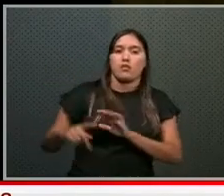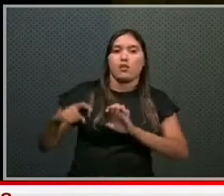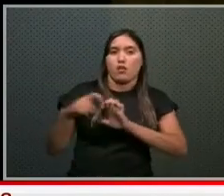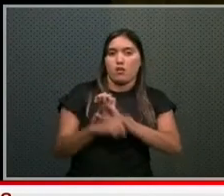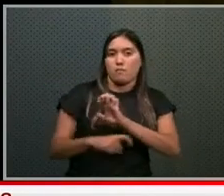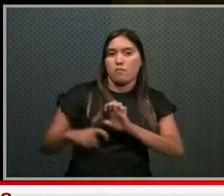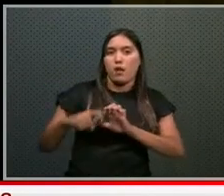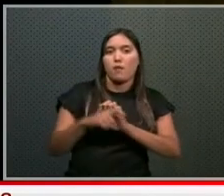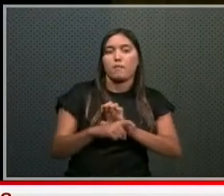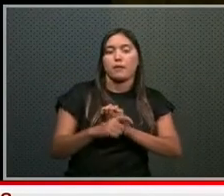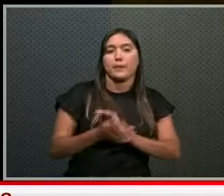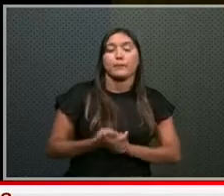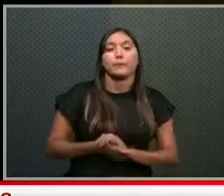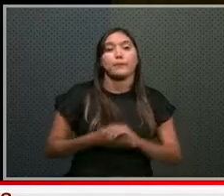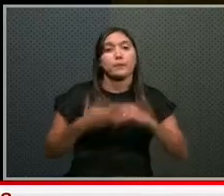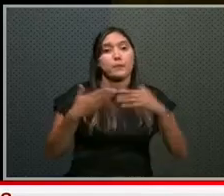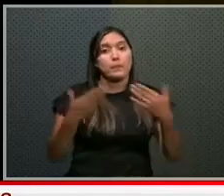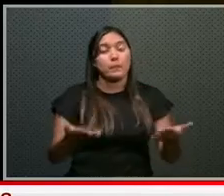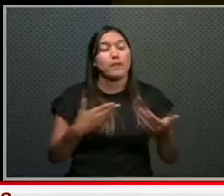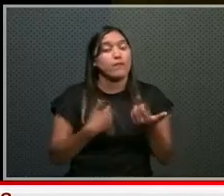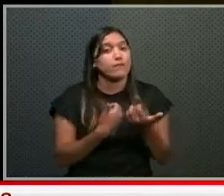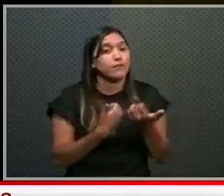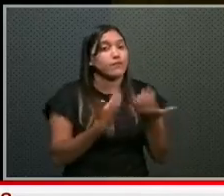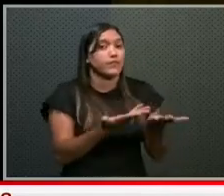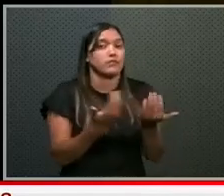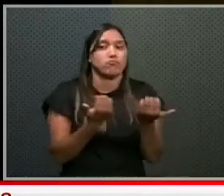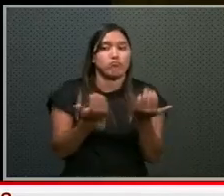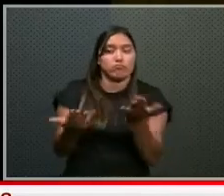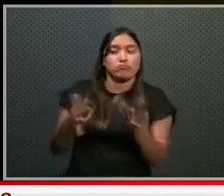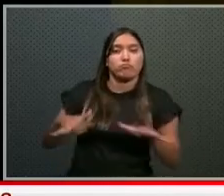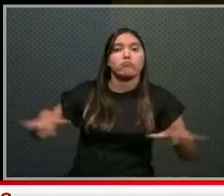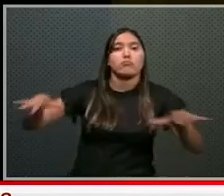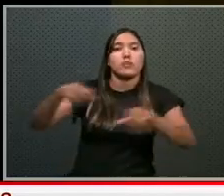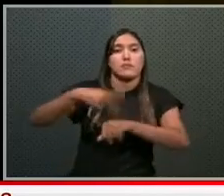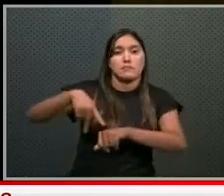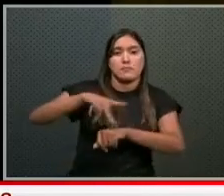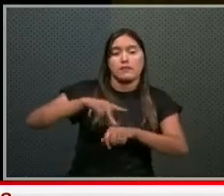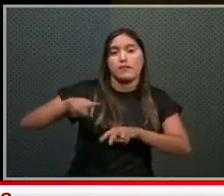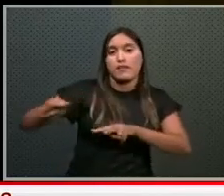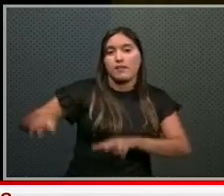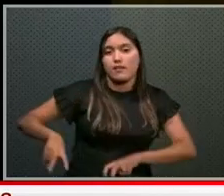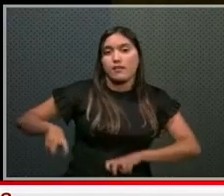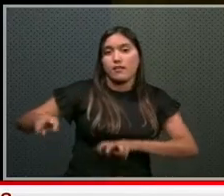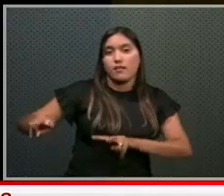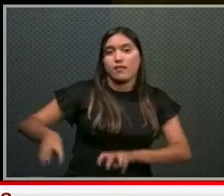nesse país que tem oferecido para esse país para nossa agricultura